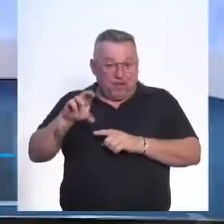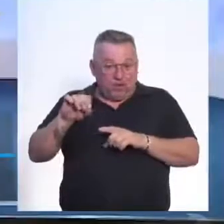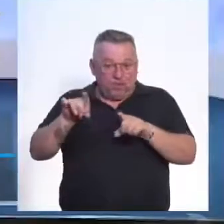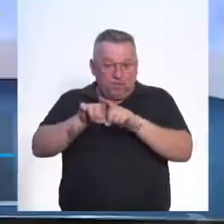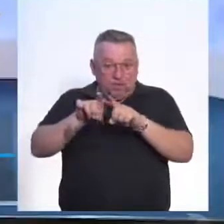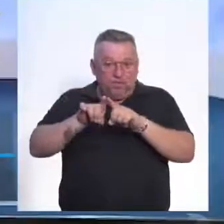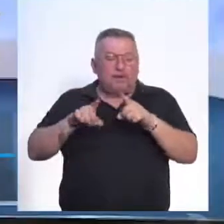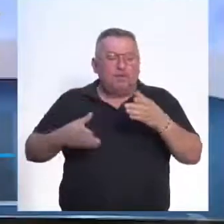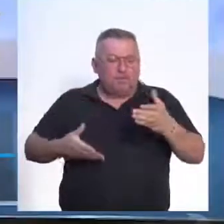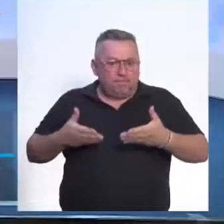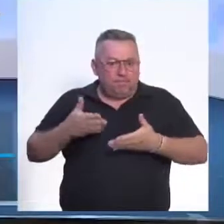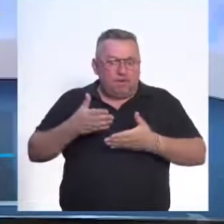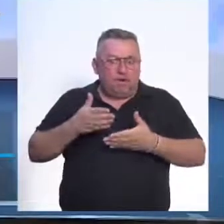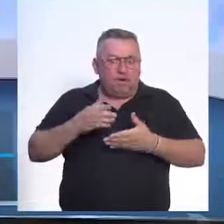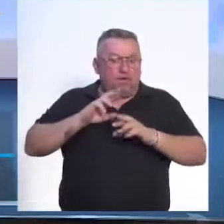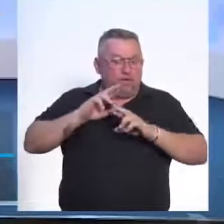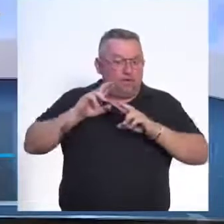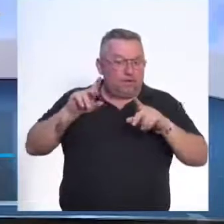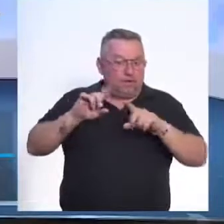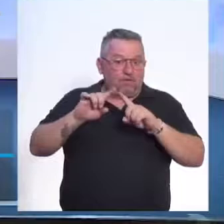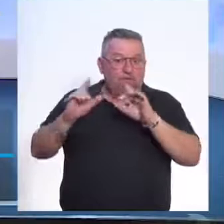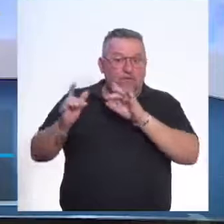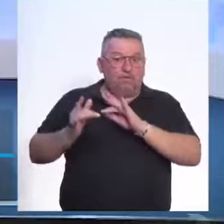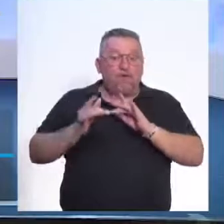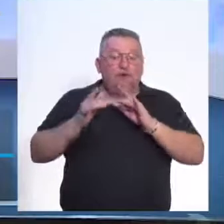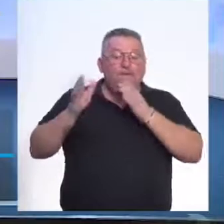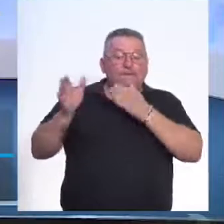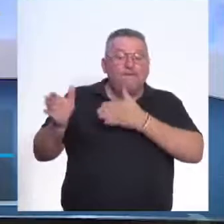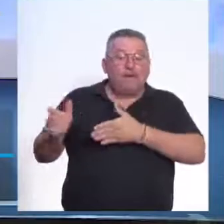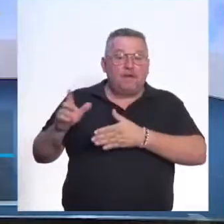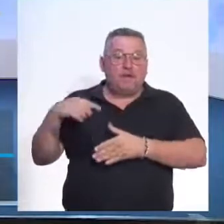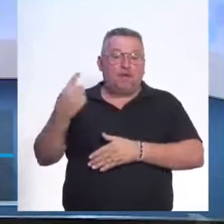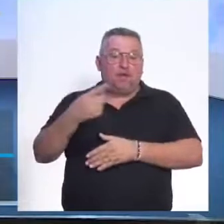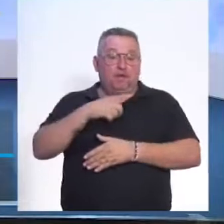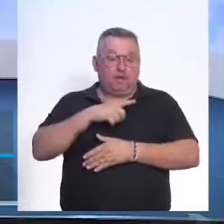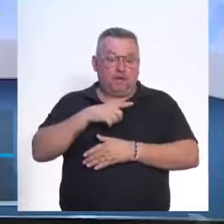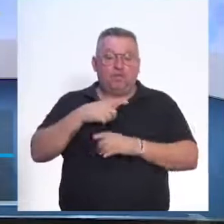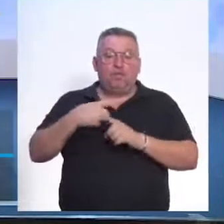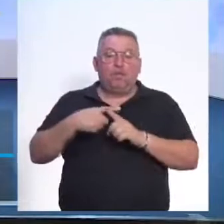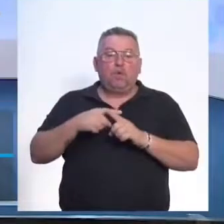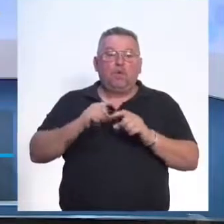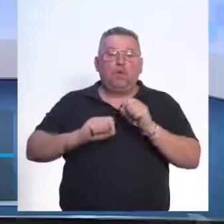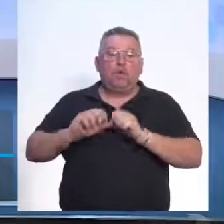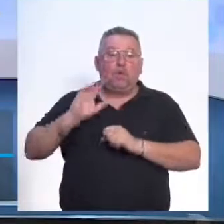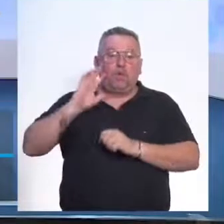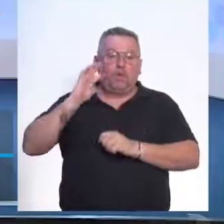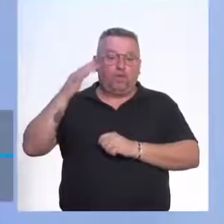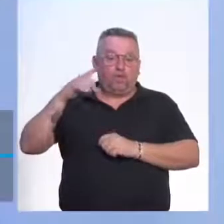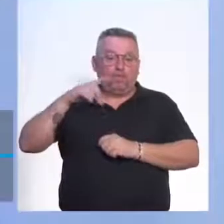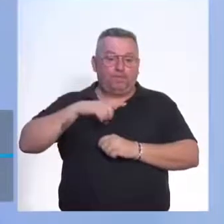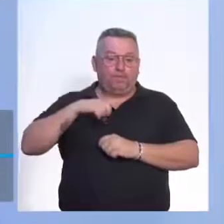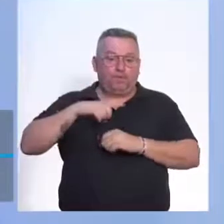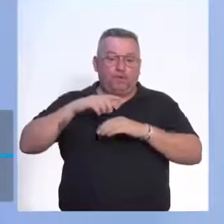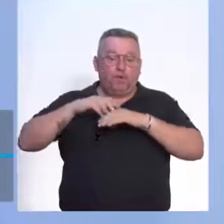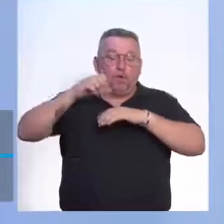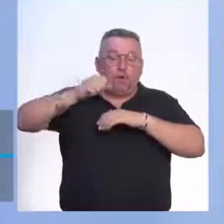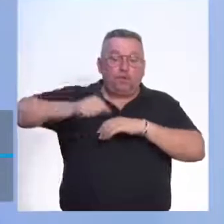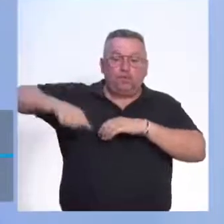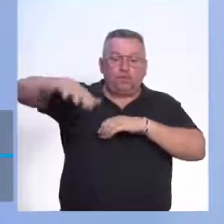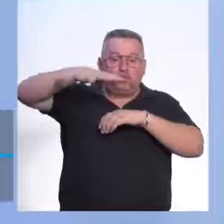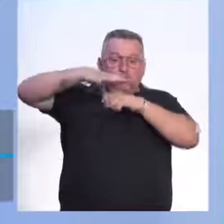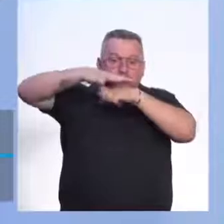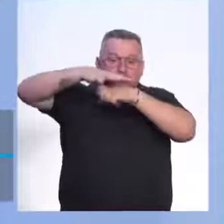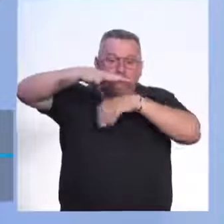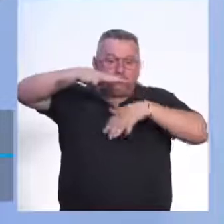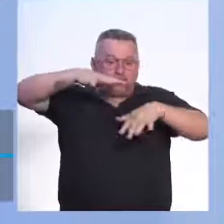não. Certo. Qual que é a nossa relação aqui? É uma relação de fidelidade que nós temos, porque é assim, ó. Então, eu sou um suzerano, muito rico,